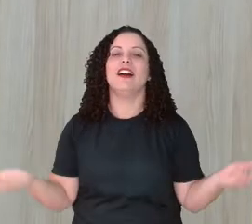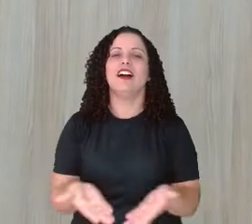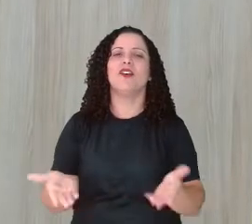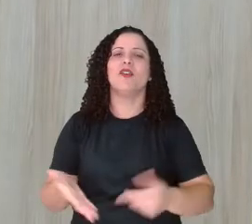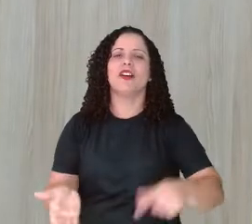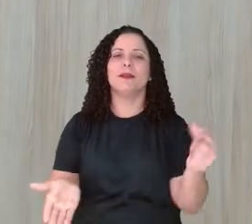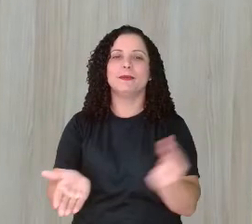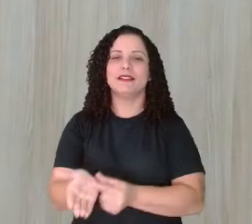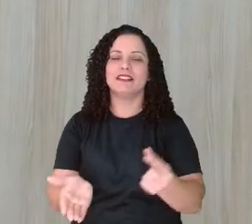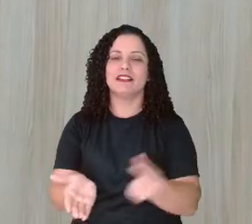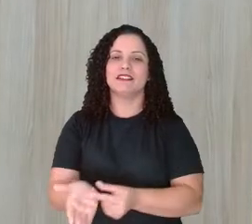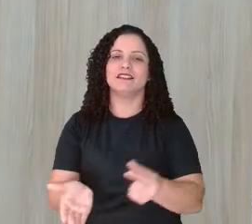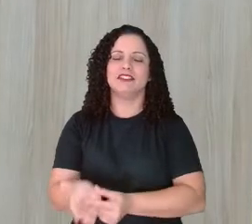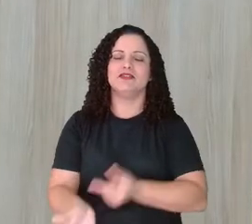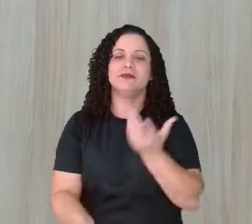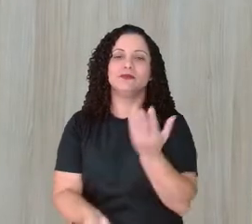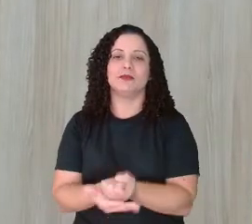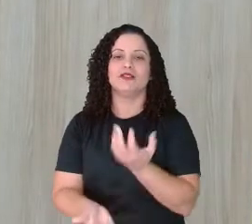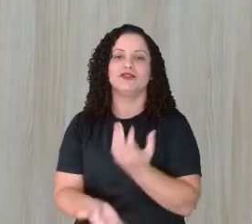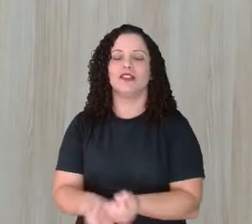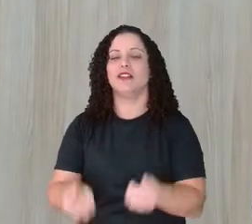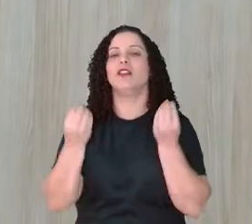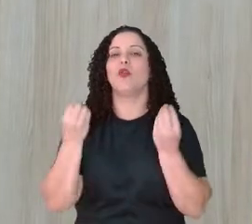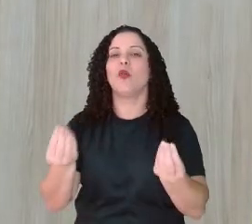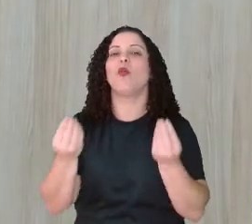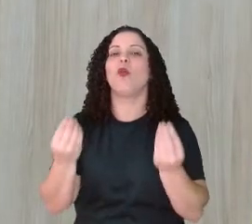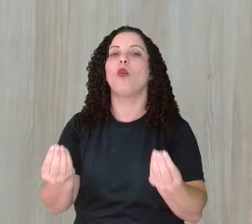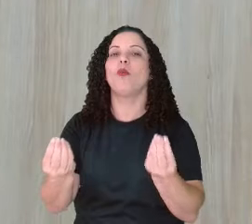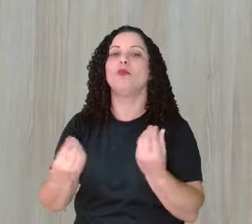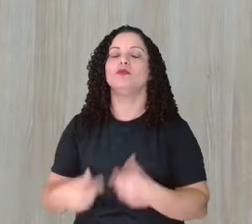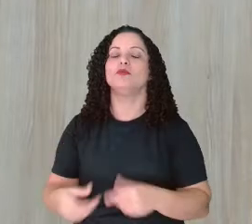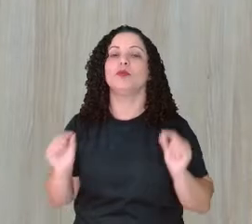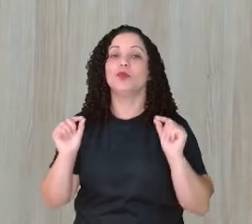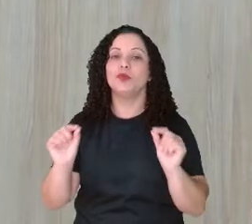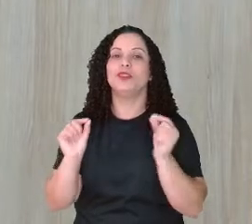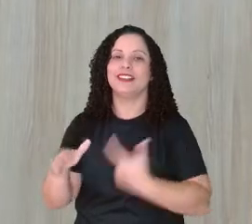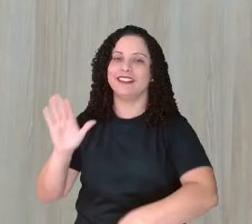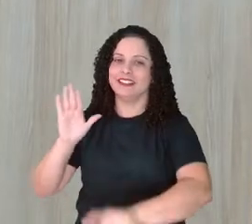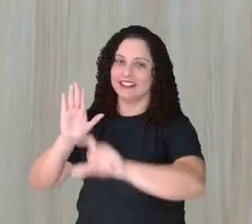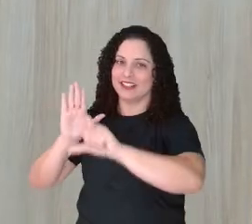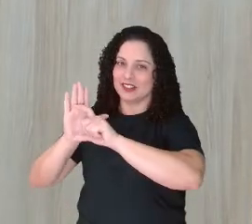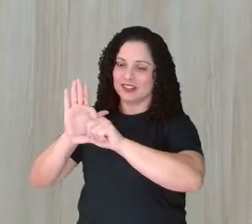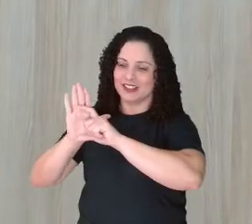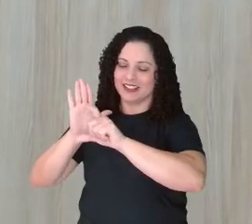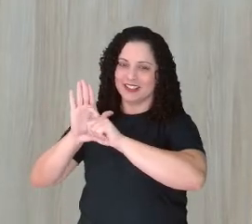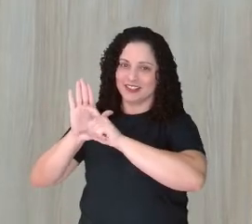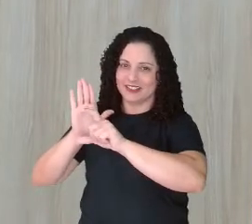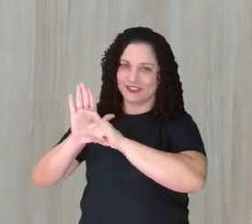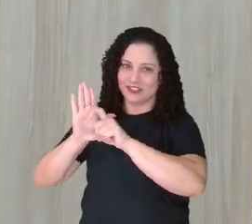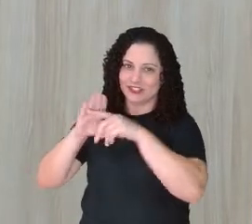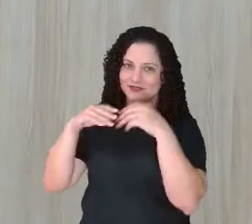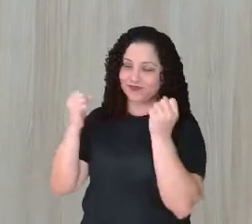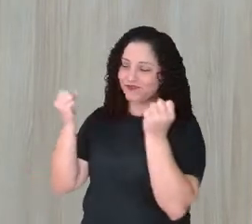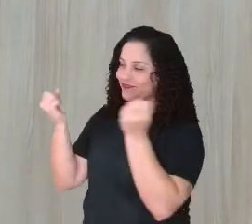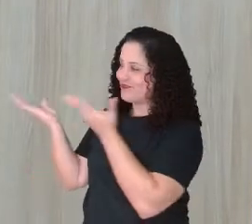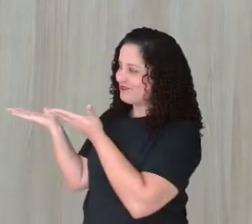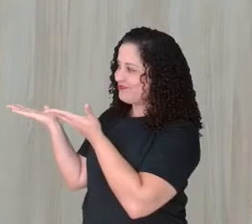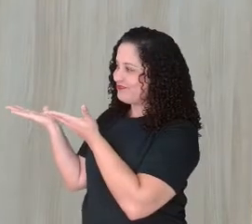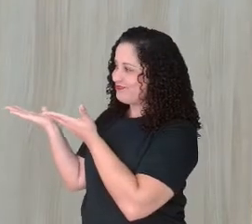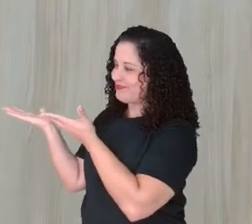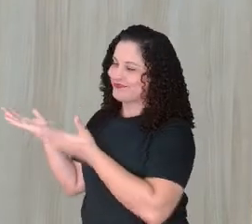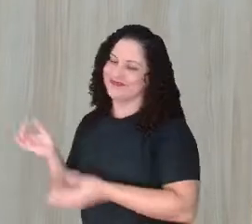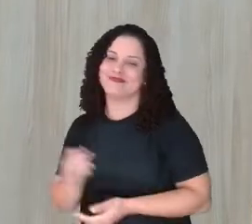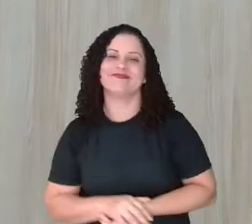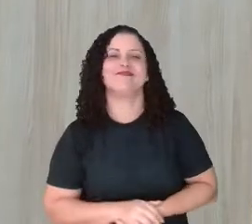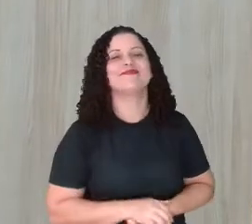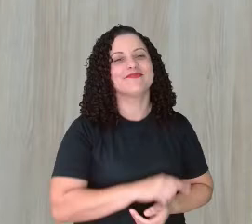o aplicativo, onde é que ele pode fazer isso? Como? Através dos QR Codes que apareceram aí na